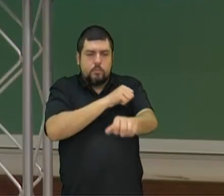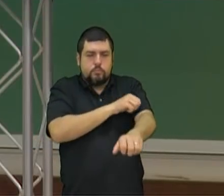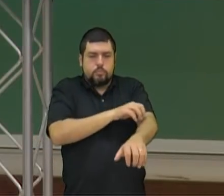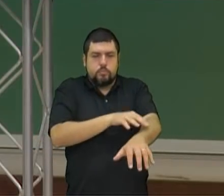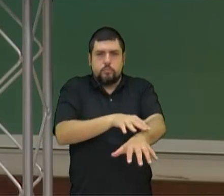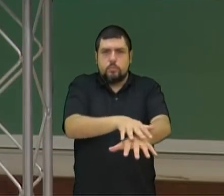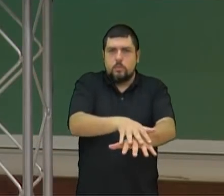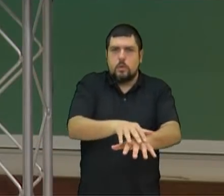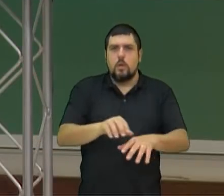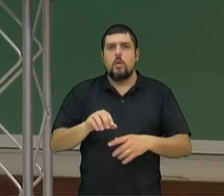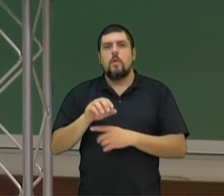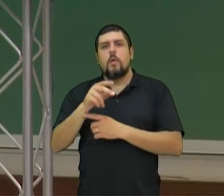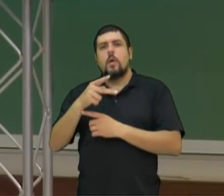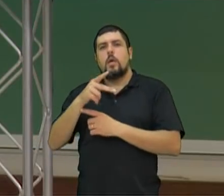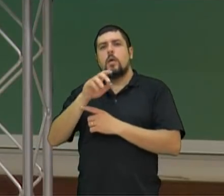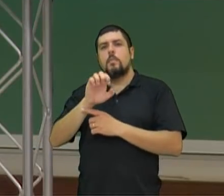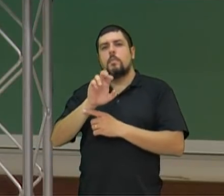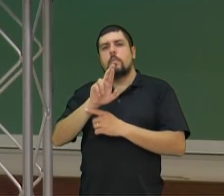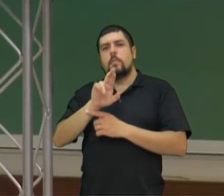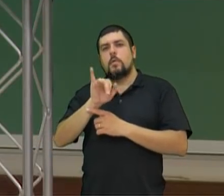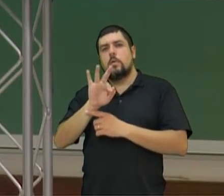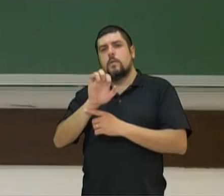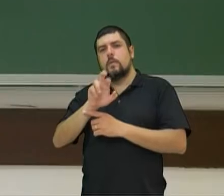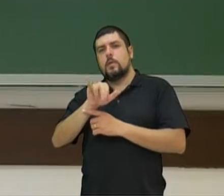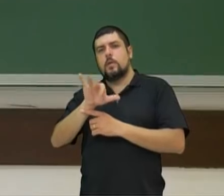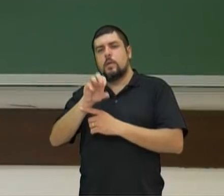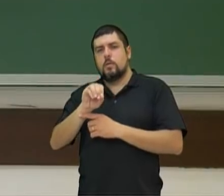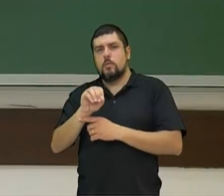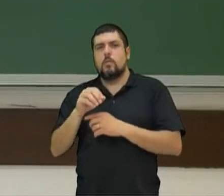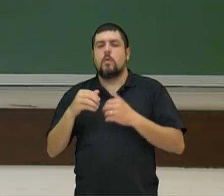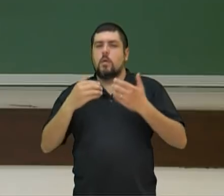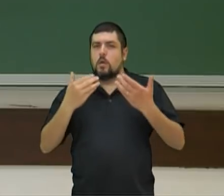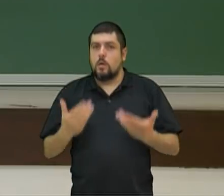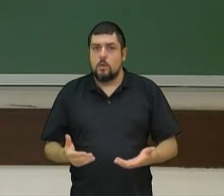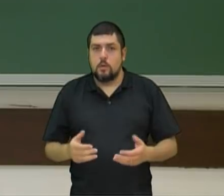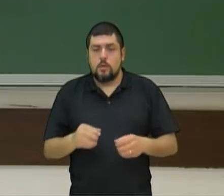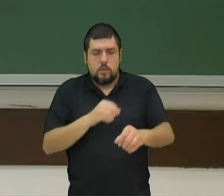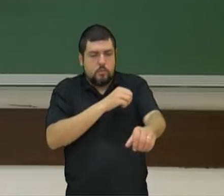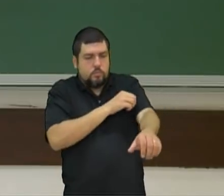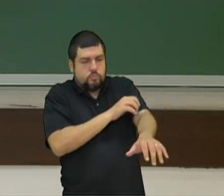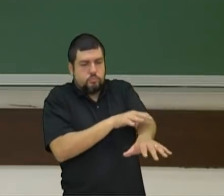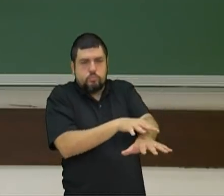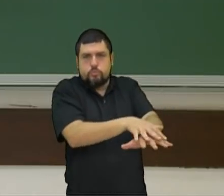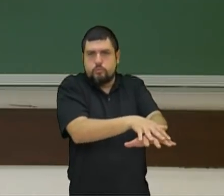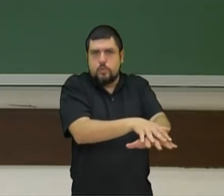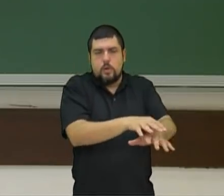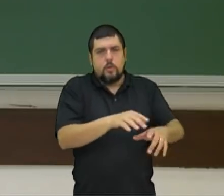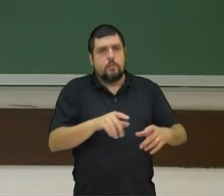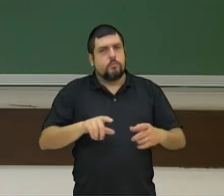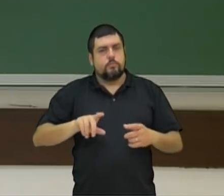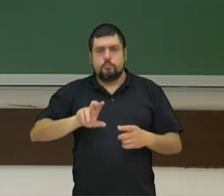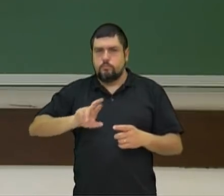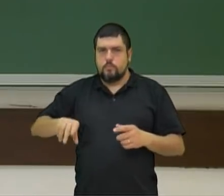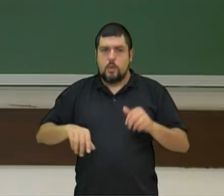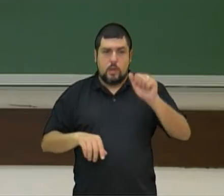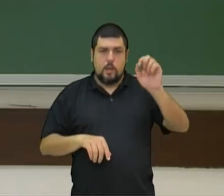o quê? Nervos e gânglios. Então não pode ser sistema nervoso periférico, não pode ser nem letra A nem